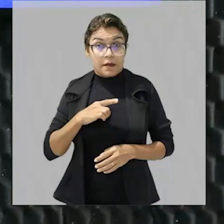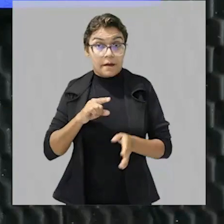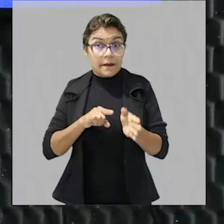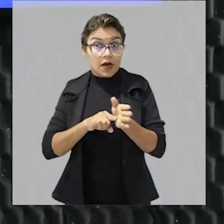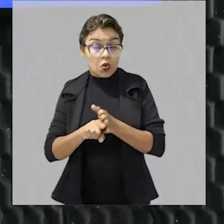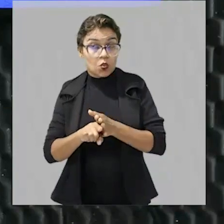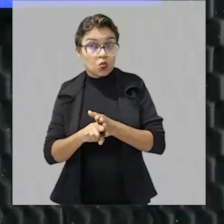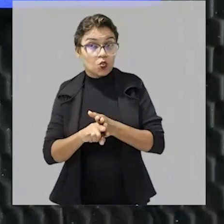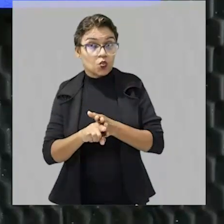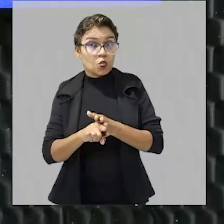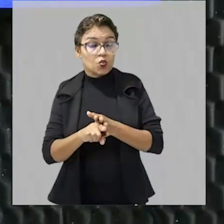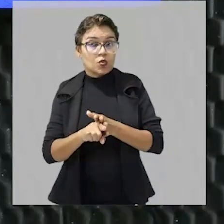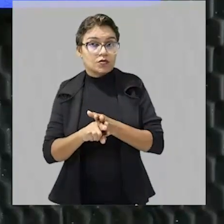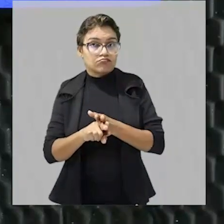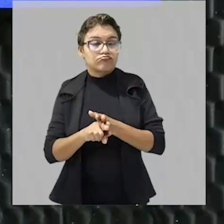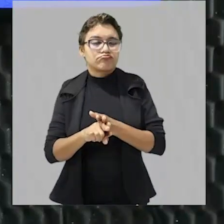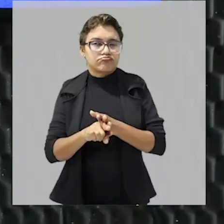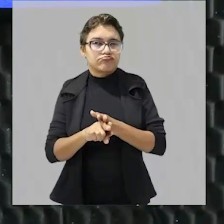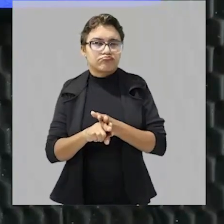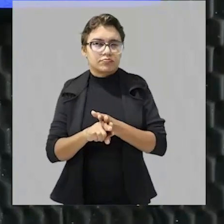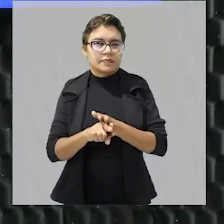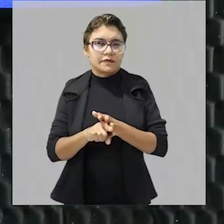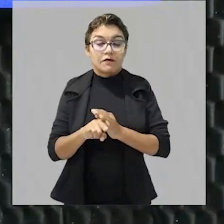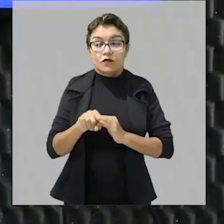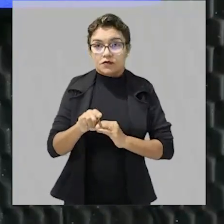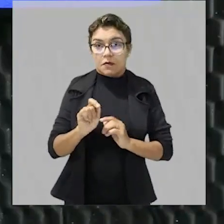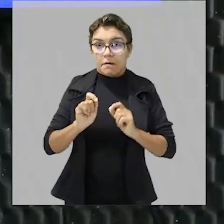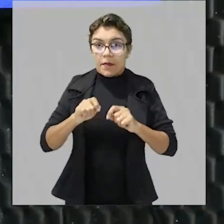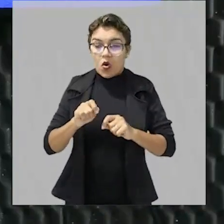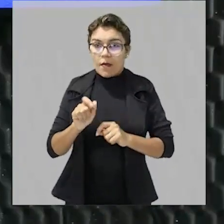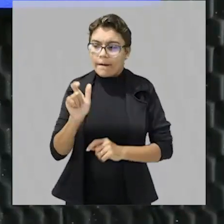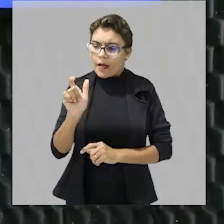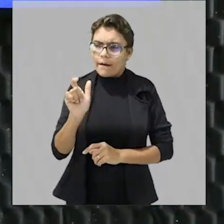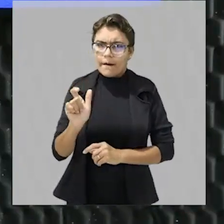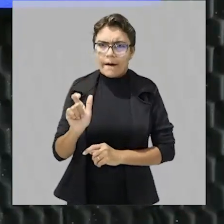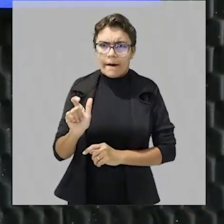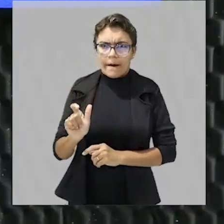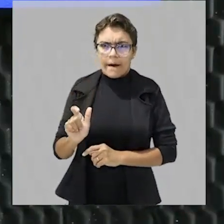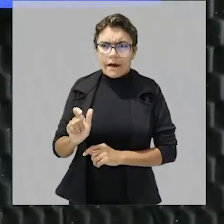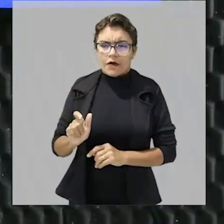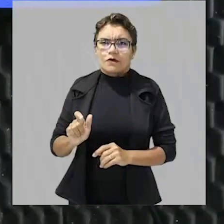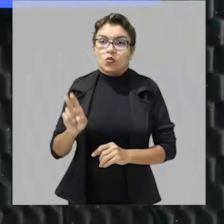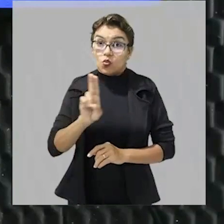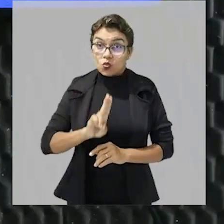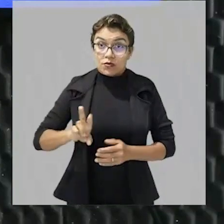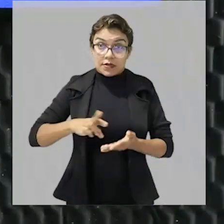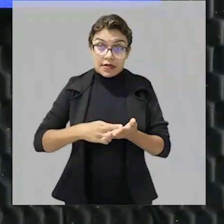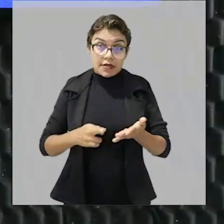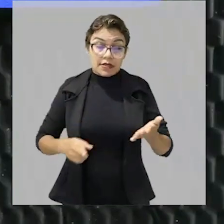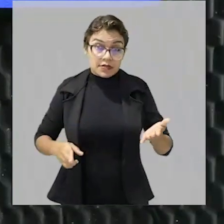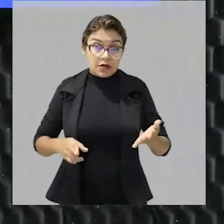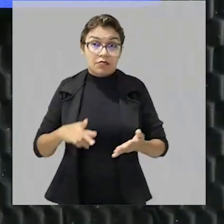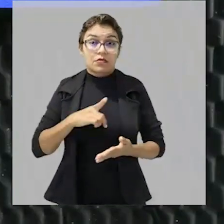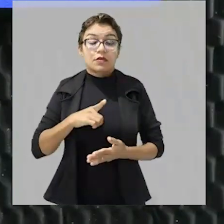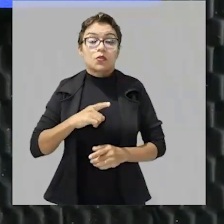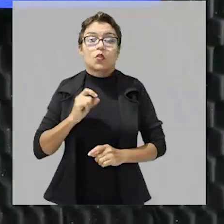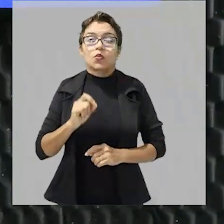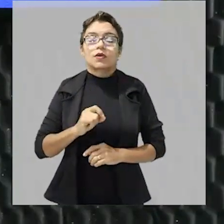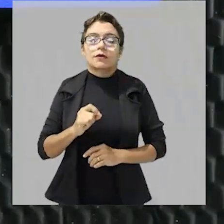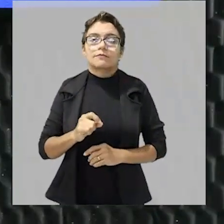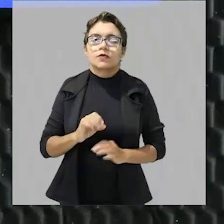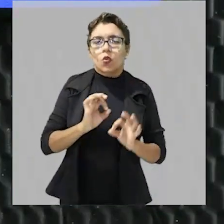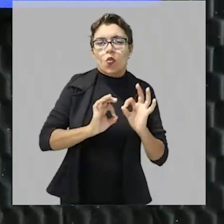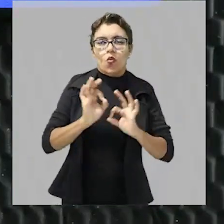A, adequado, particular ou típico. B, peculiar, adequado ou